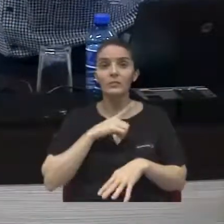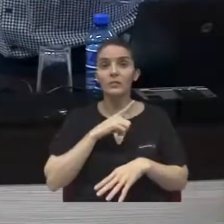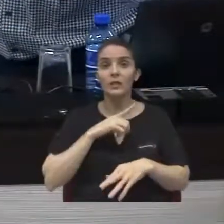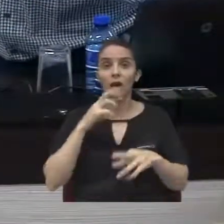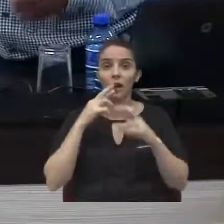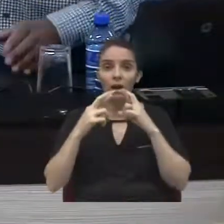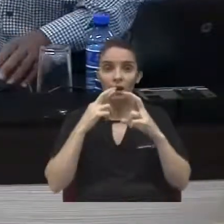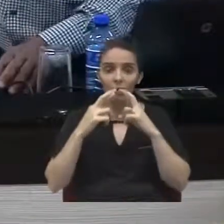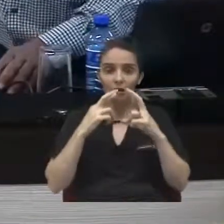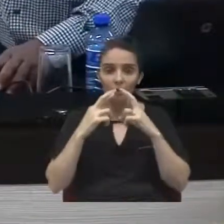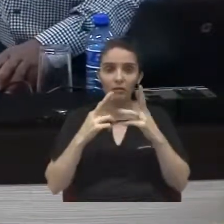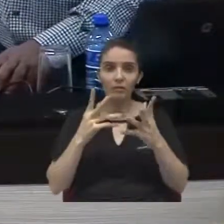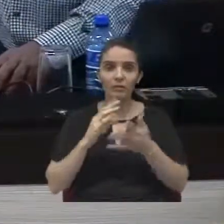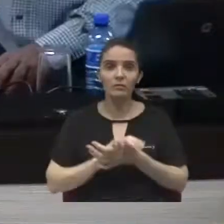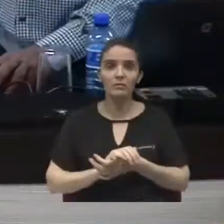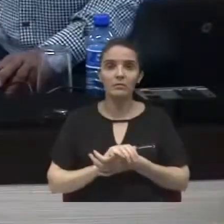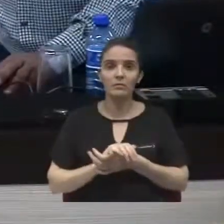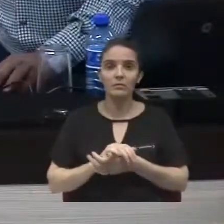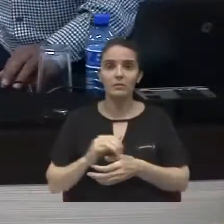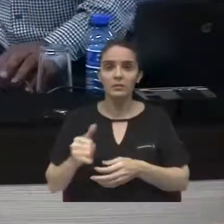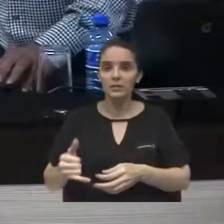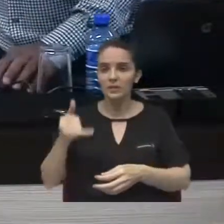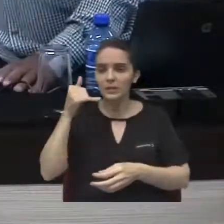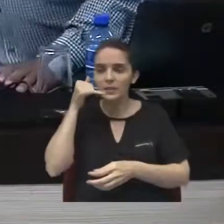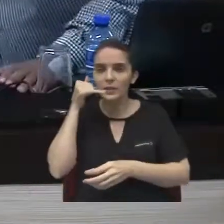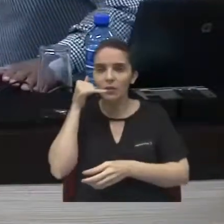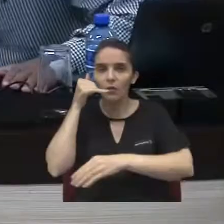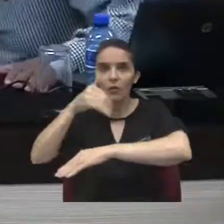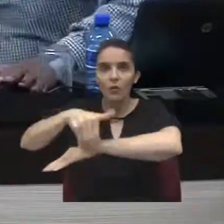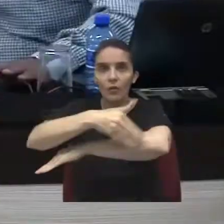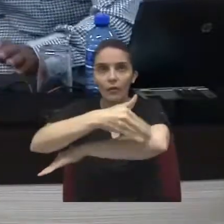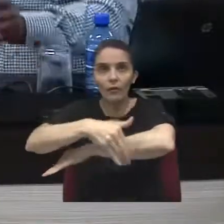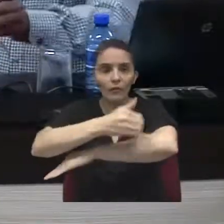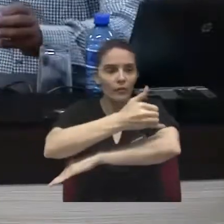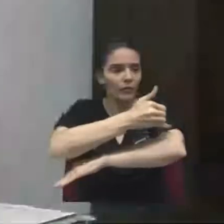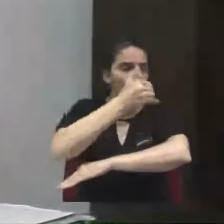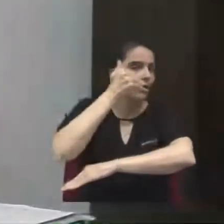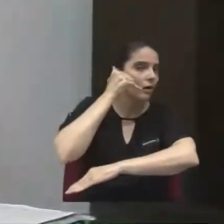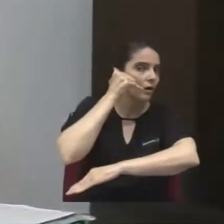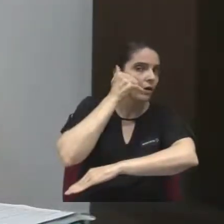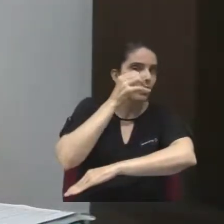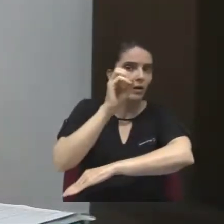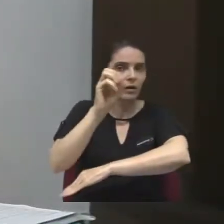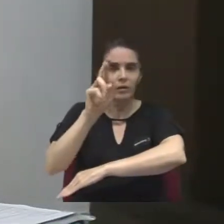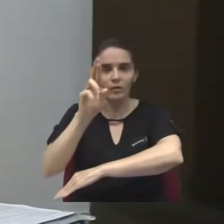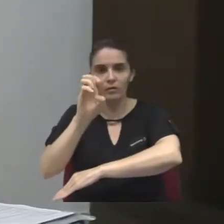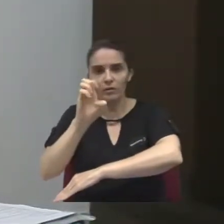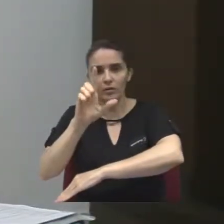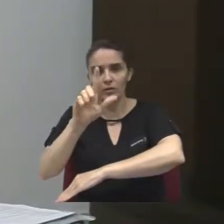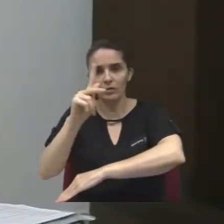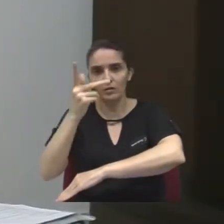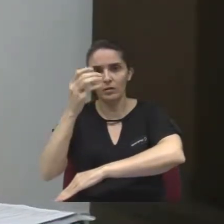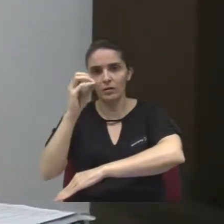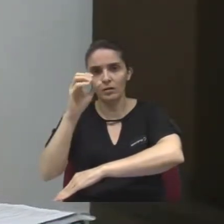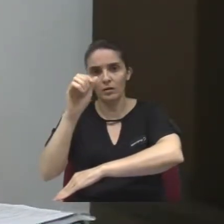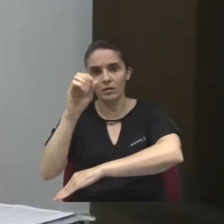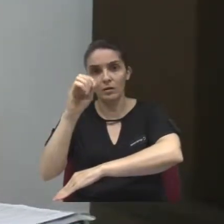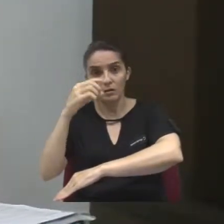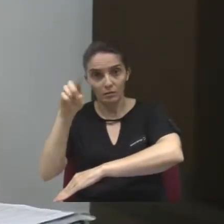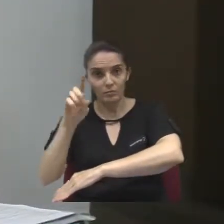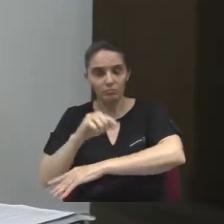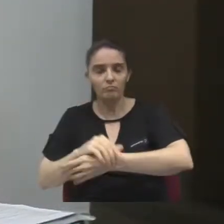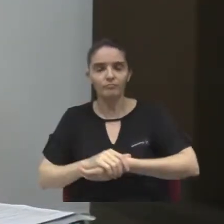orelhões. Só orelhões? Agora. por certo, alguns assuntos vão